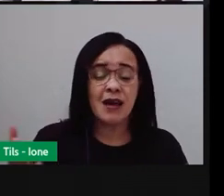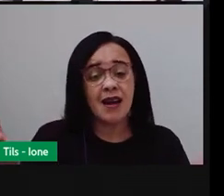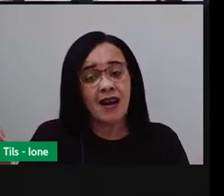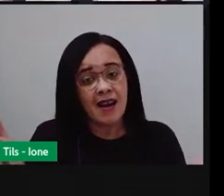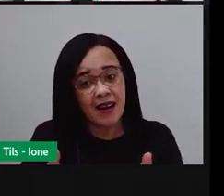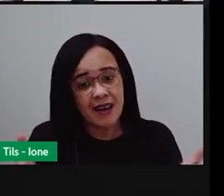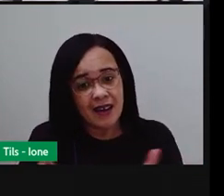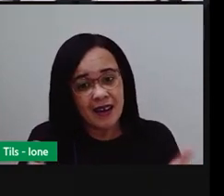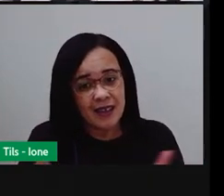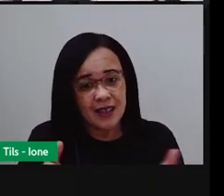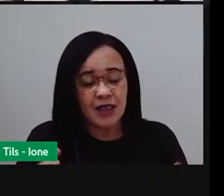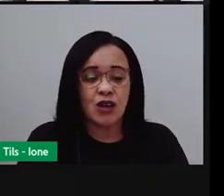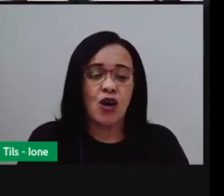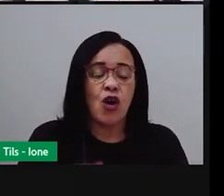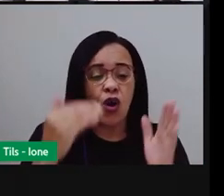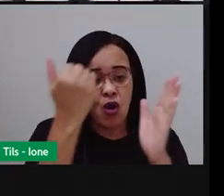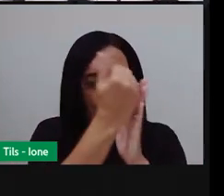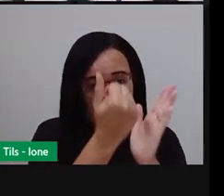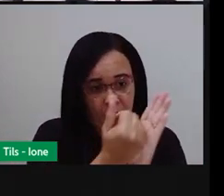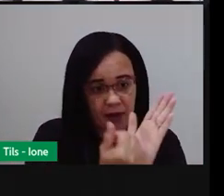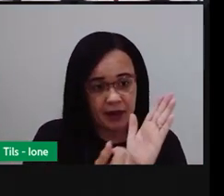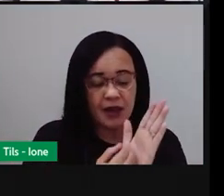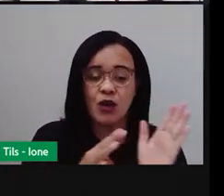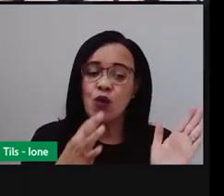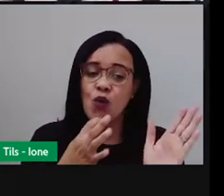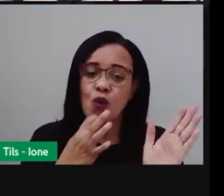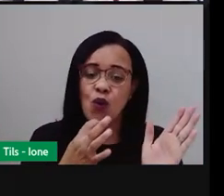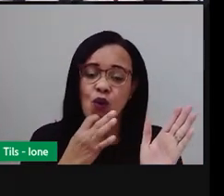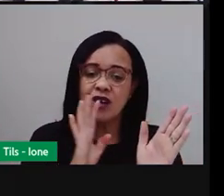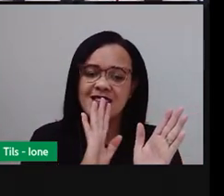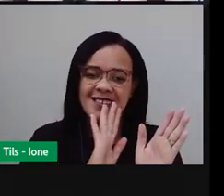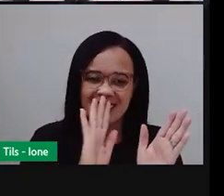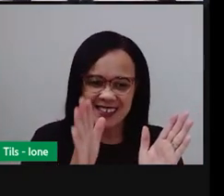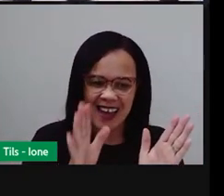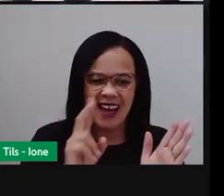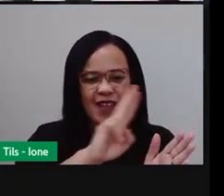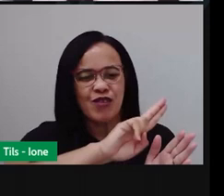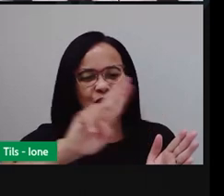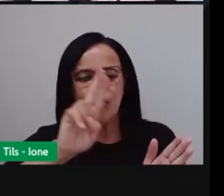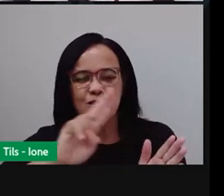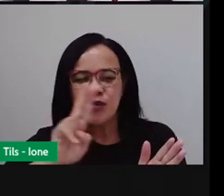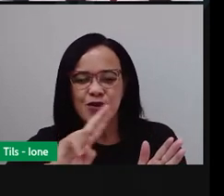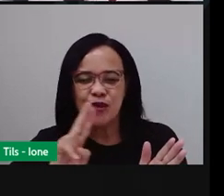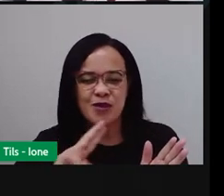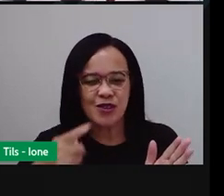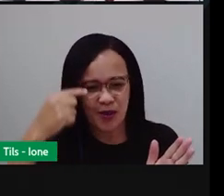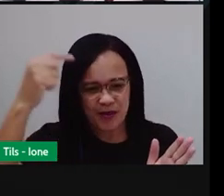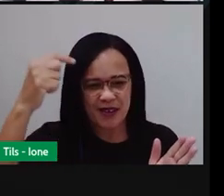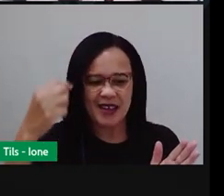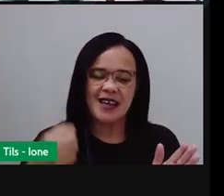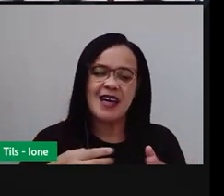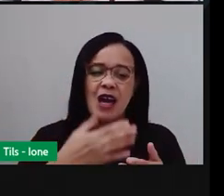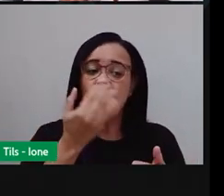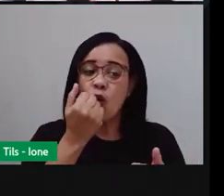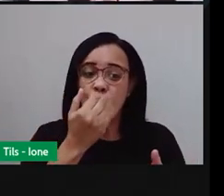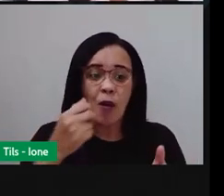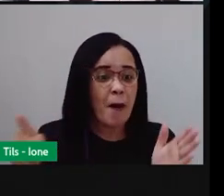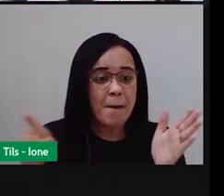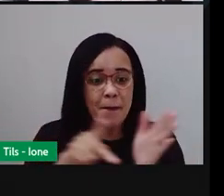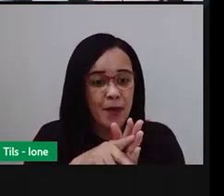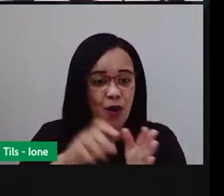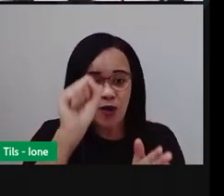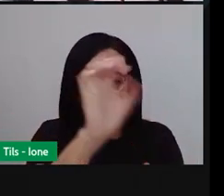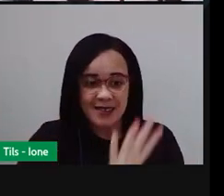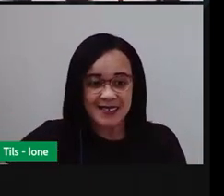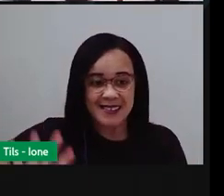Agora, crianças, que vocês já conheceram os nomes de algumas das comidas típicas da região Nordeste e também já